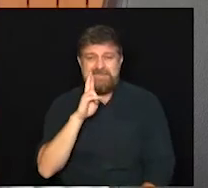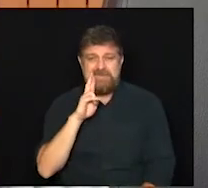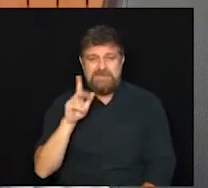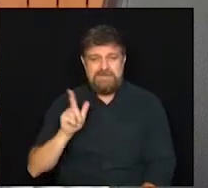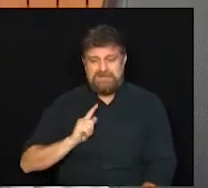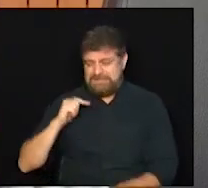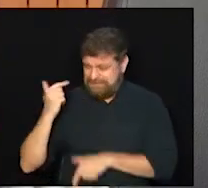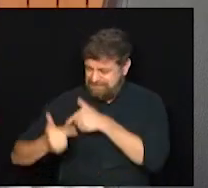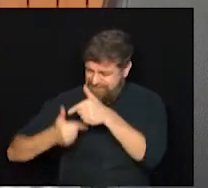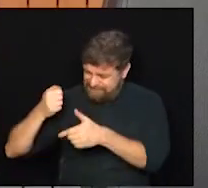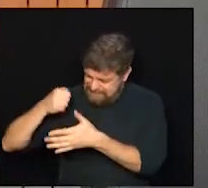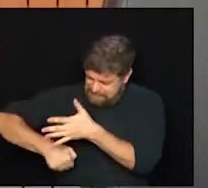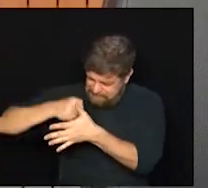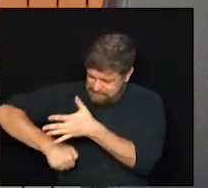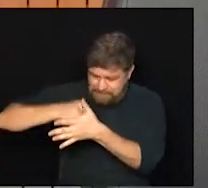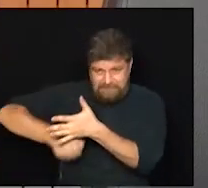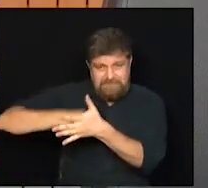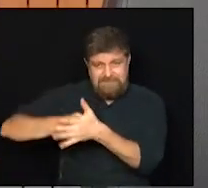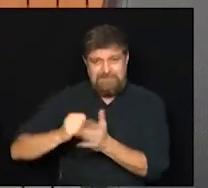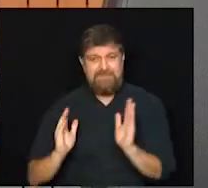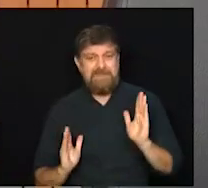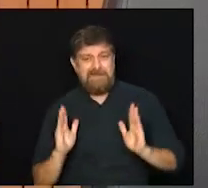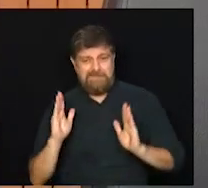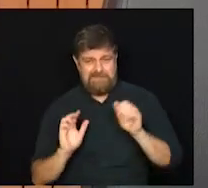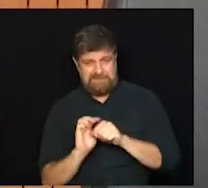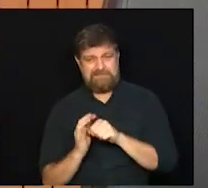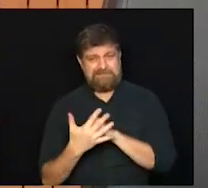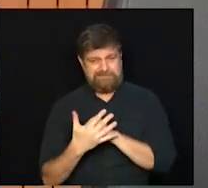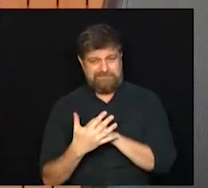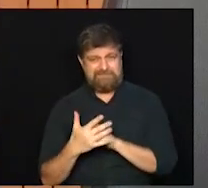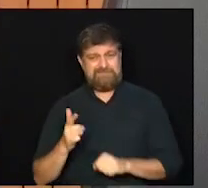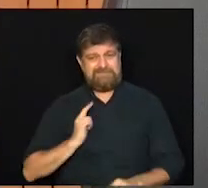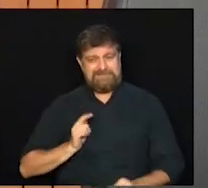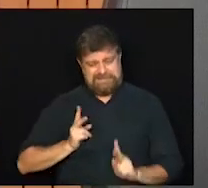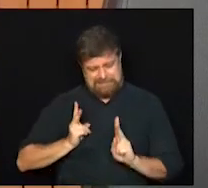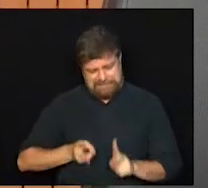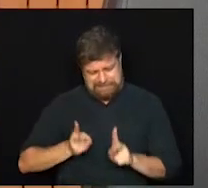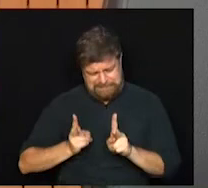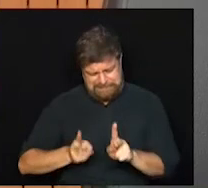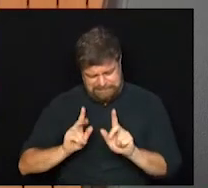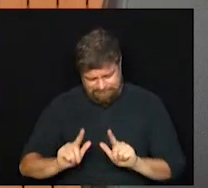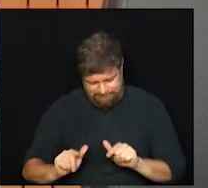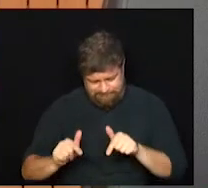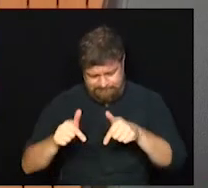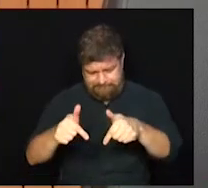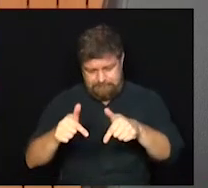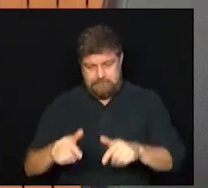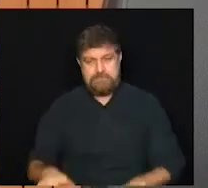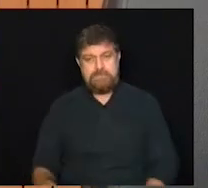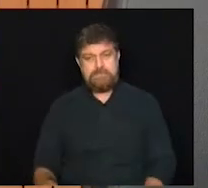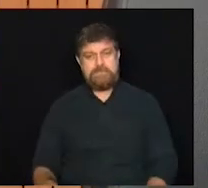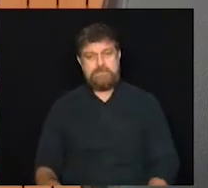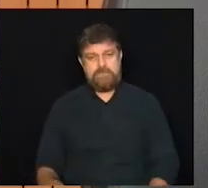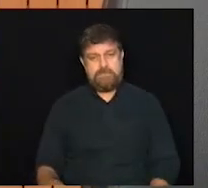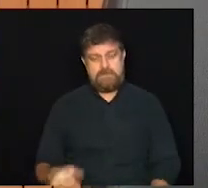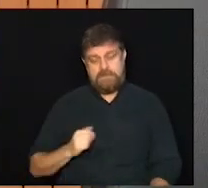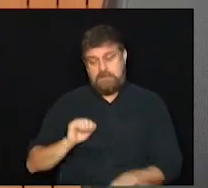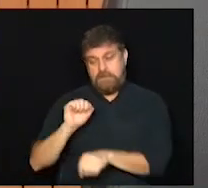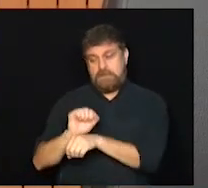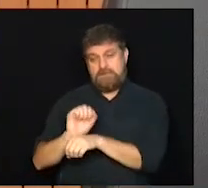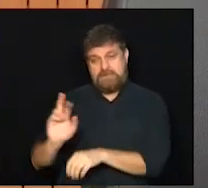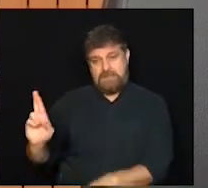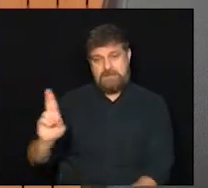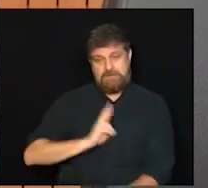ativo e tem sido muito ativo aí durante essa caminhada. A gente só está aguardando, a gente